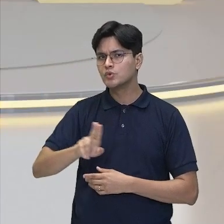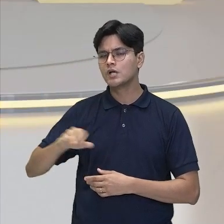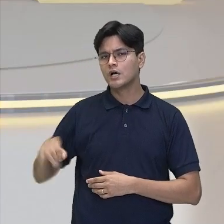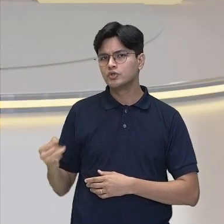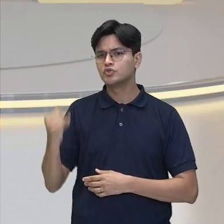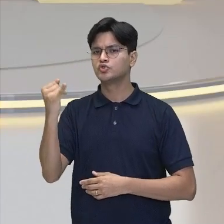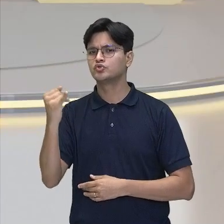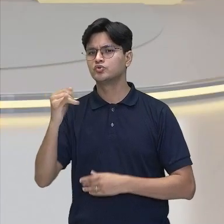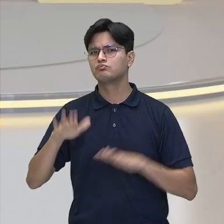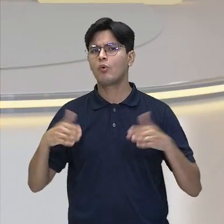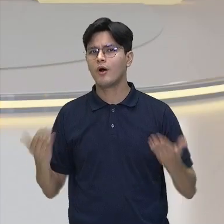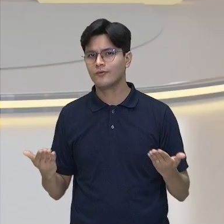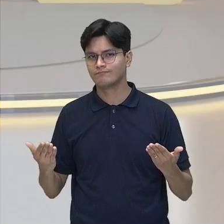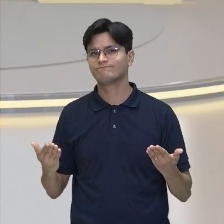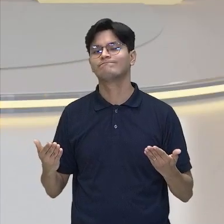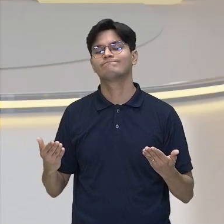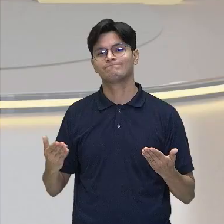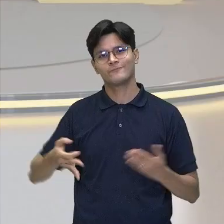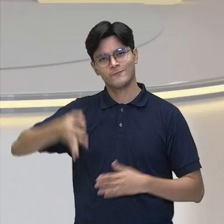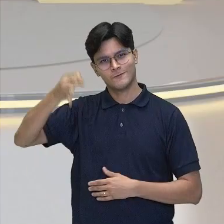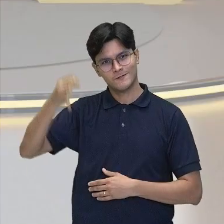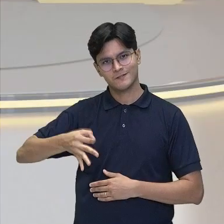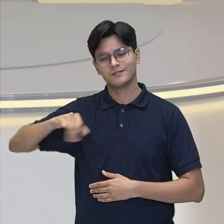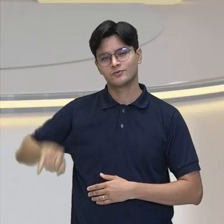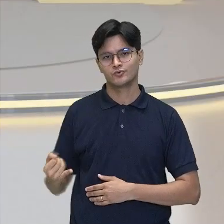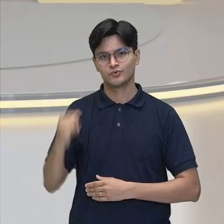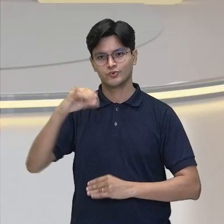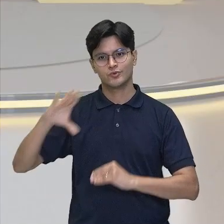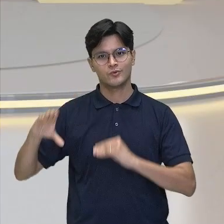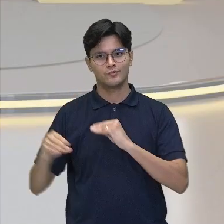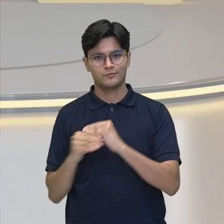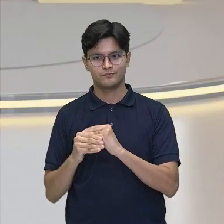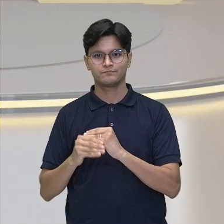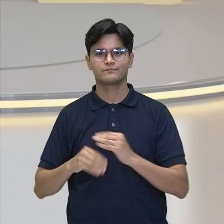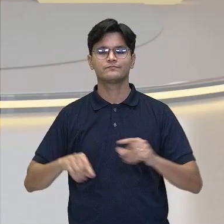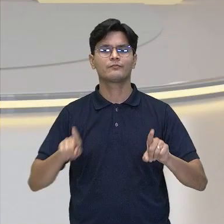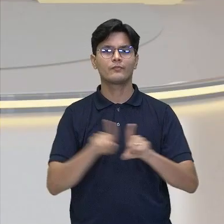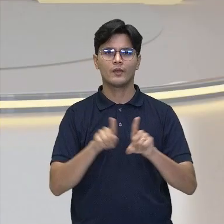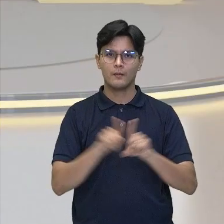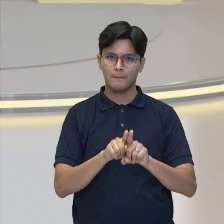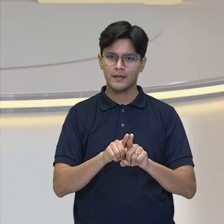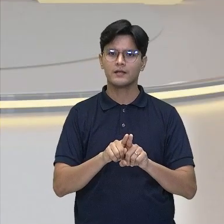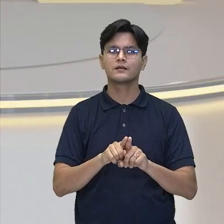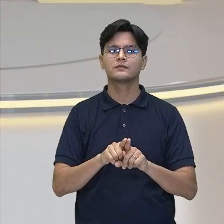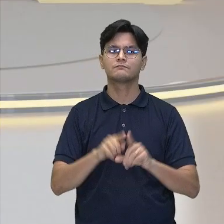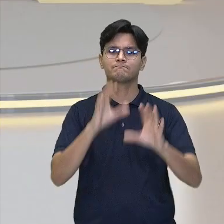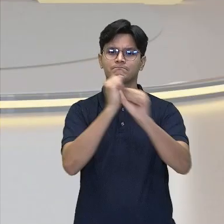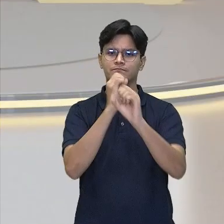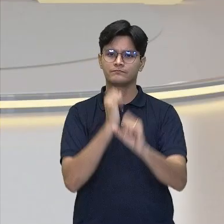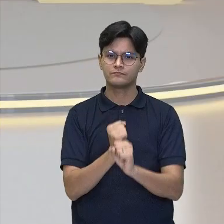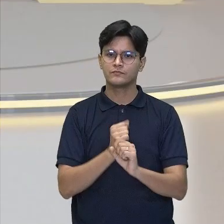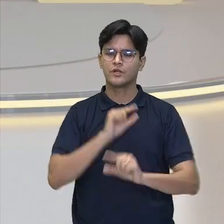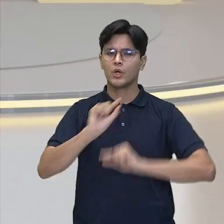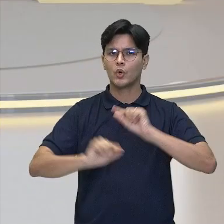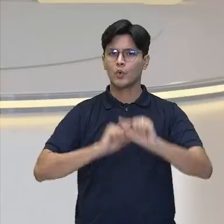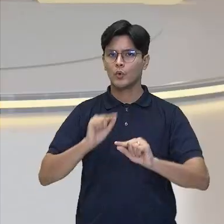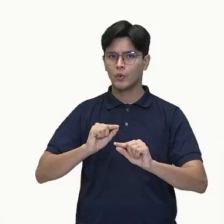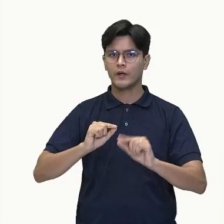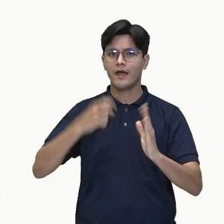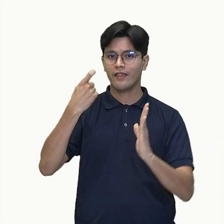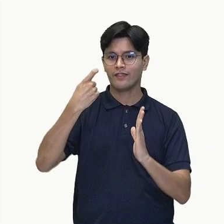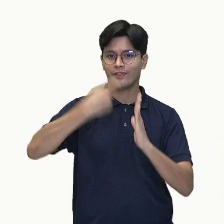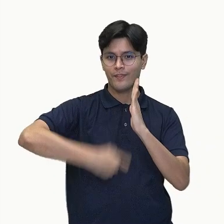a nossa temática de hoje, além dos cálculos de juros, nós temos também a taxa de retorno sobre